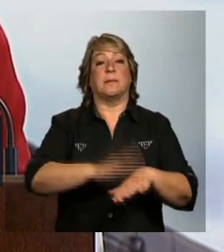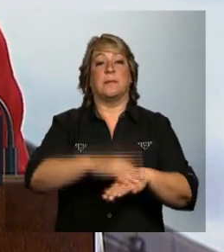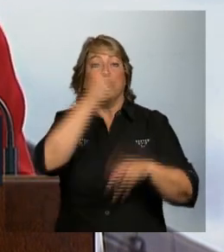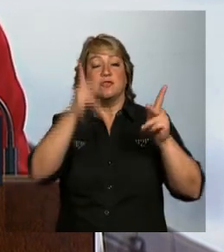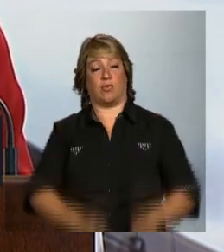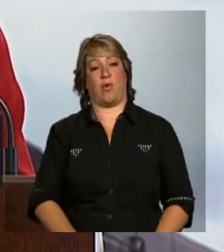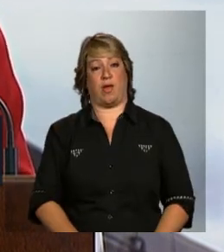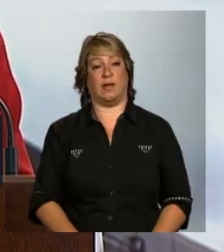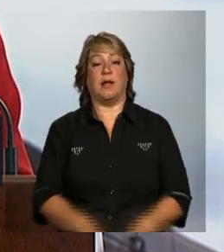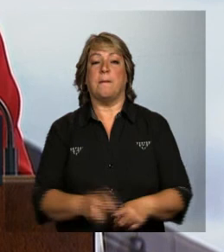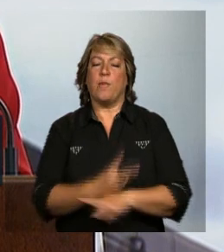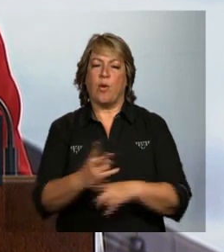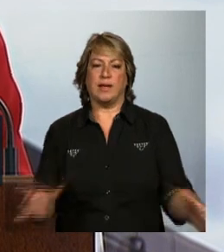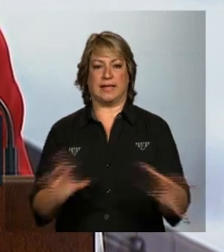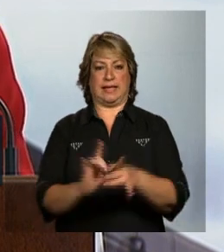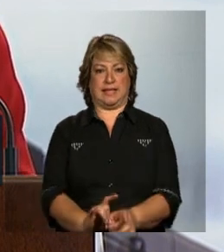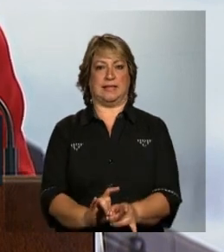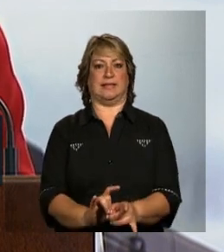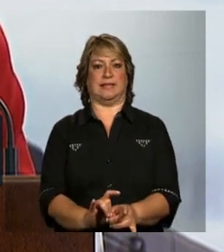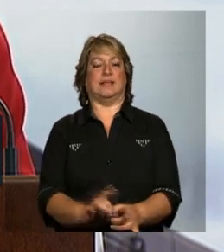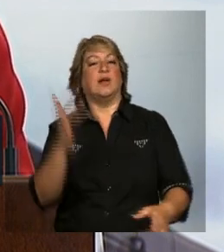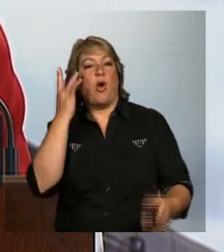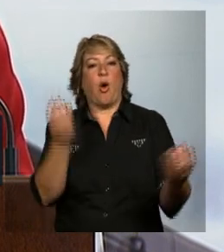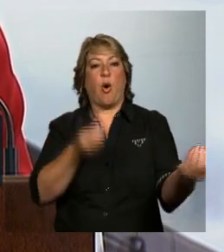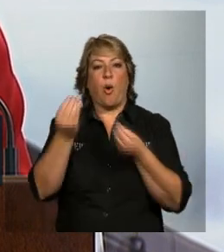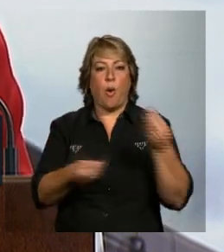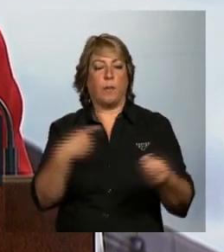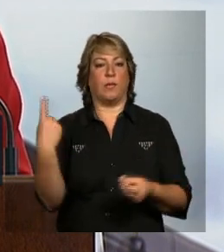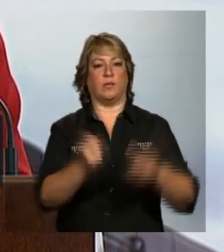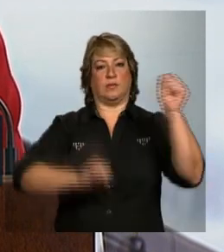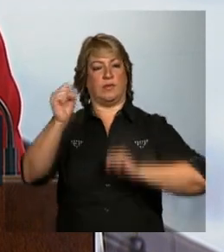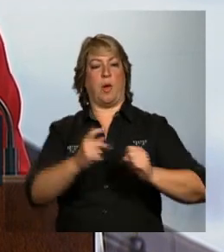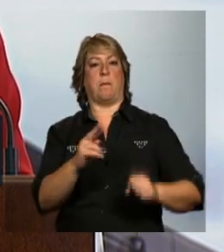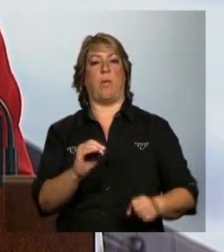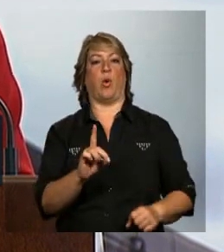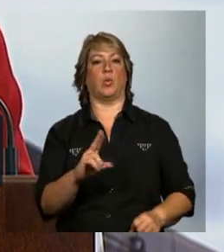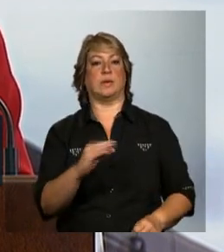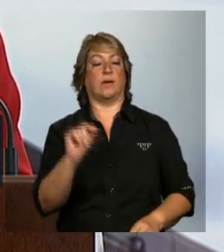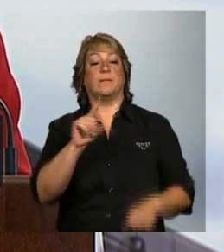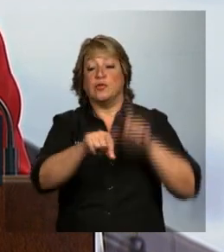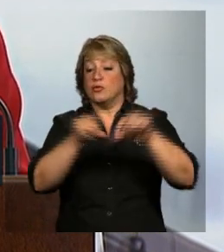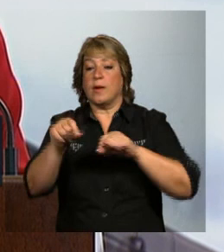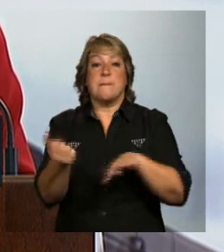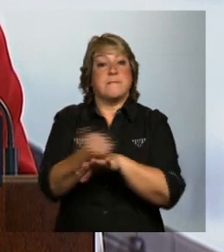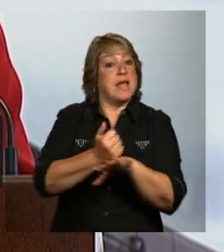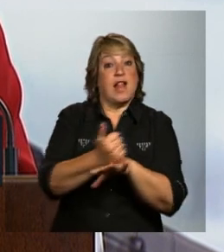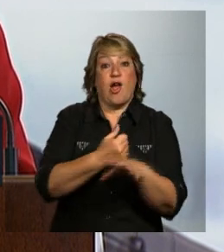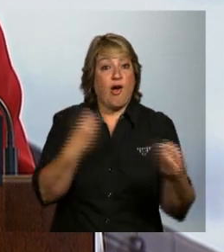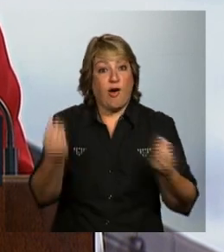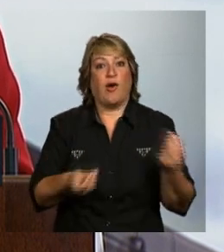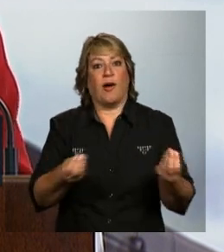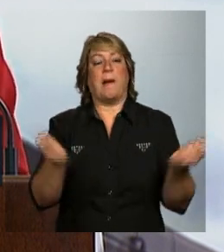buscando a integração dos modais e das cadeias produtivas escolhendo as melhores opções